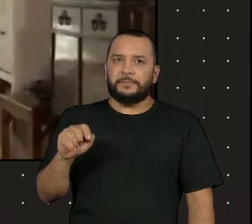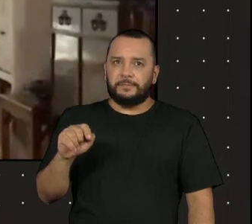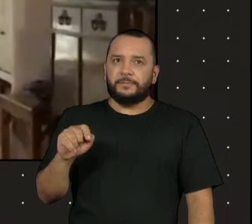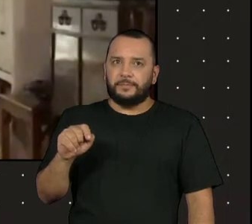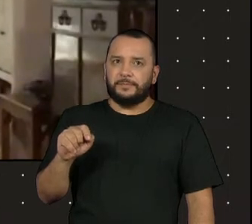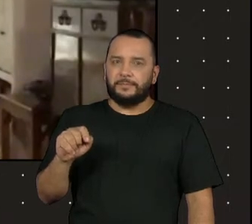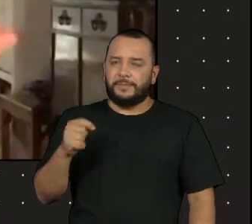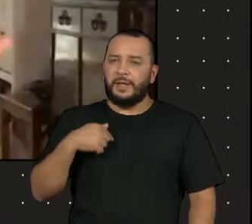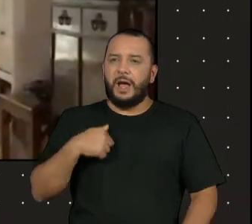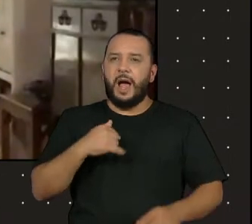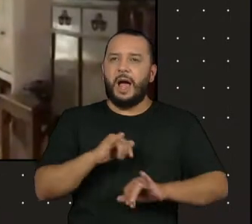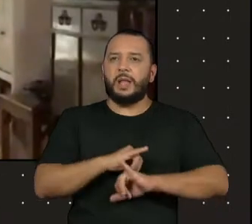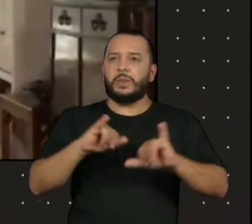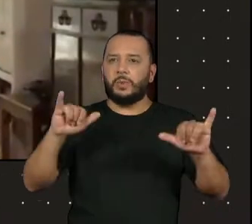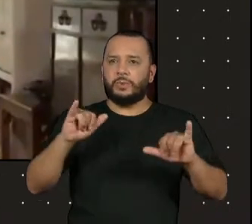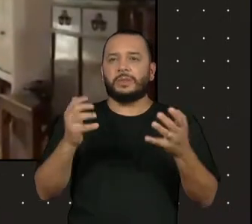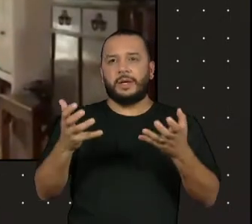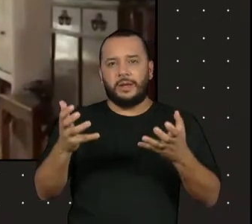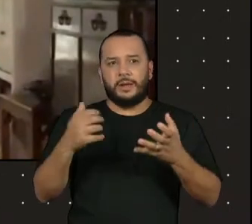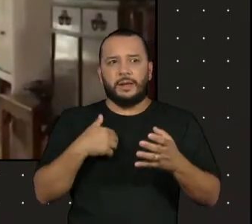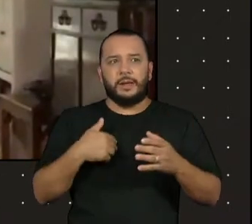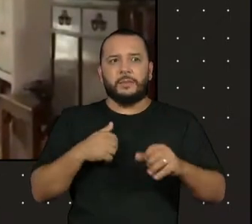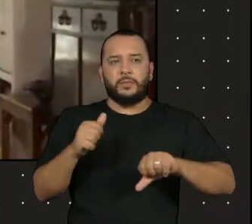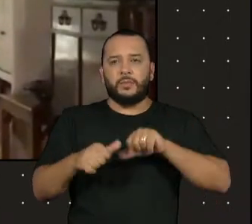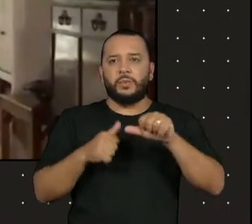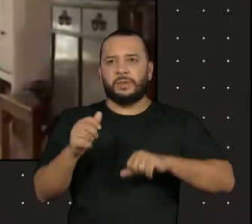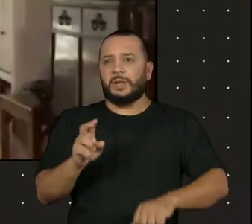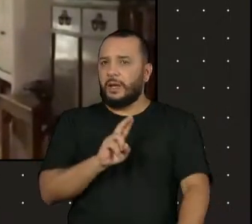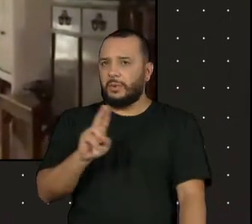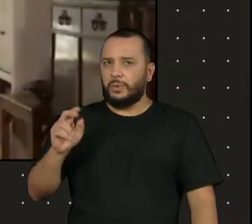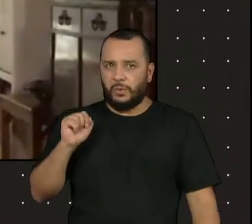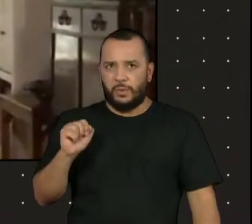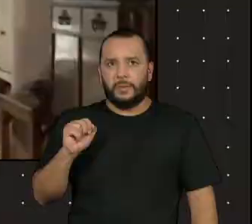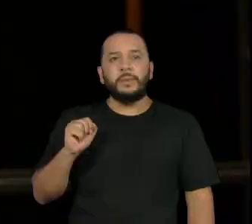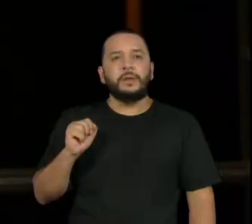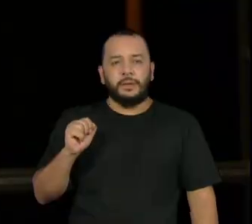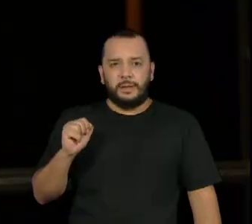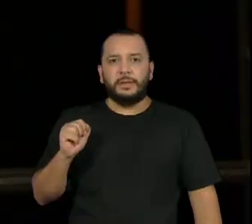um anúncio que era para mudar o nome de uma